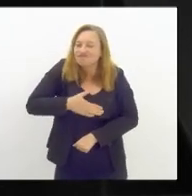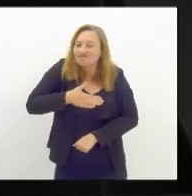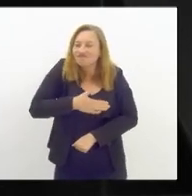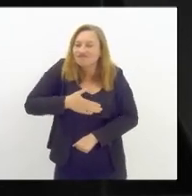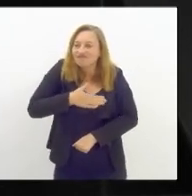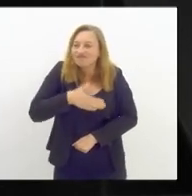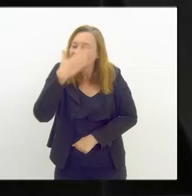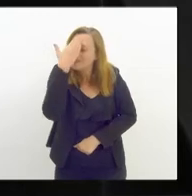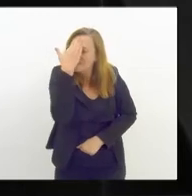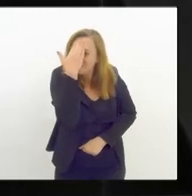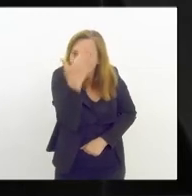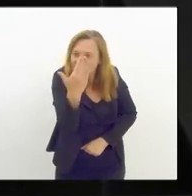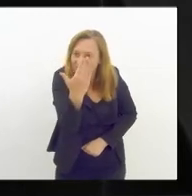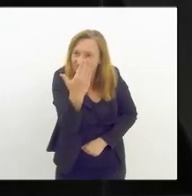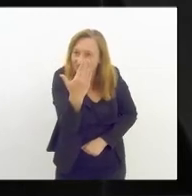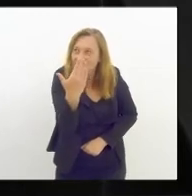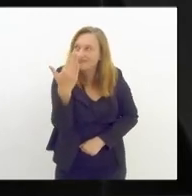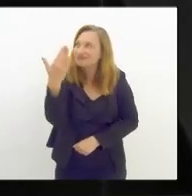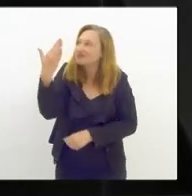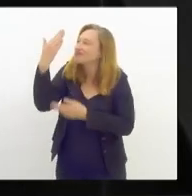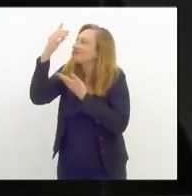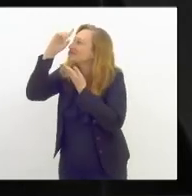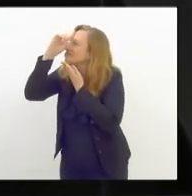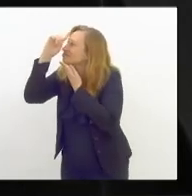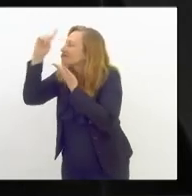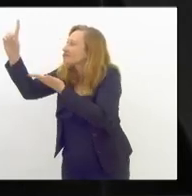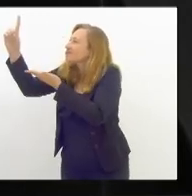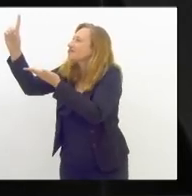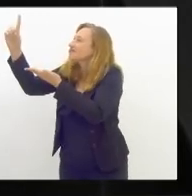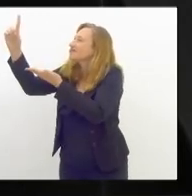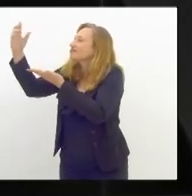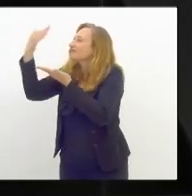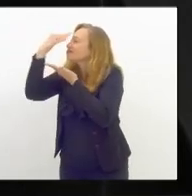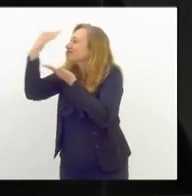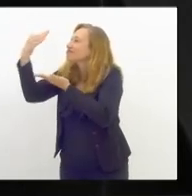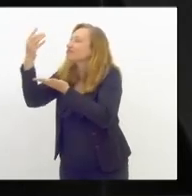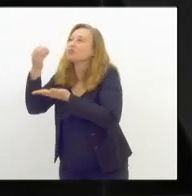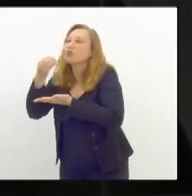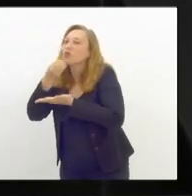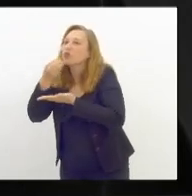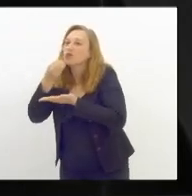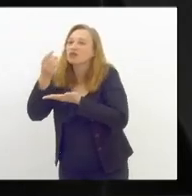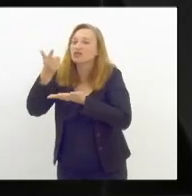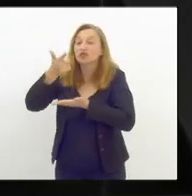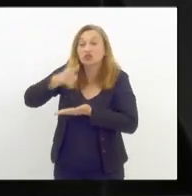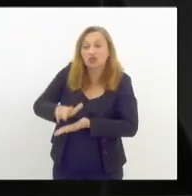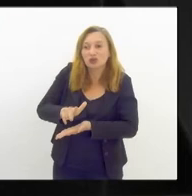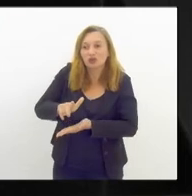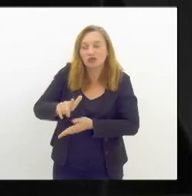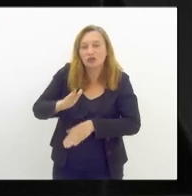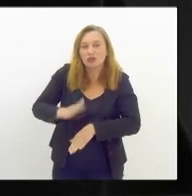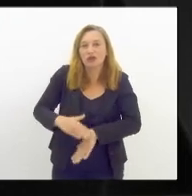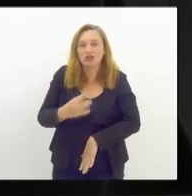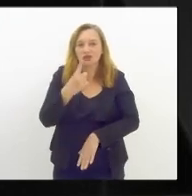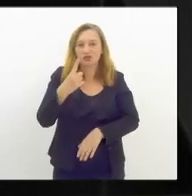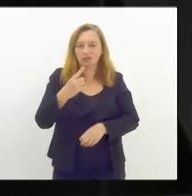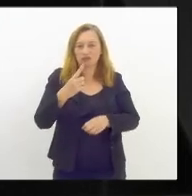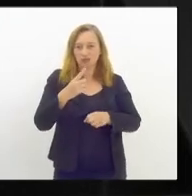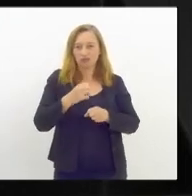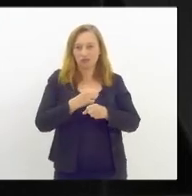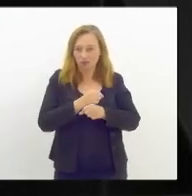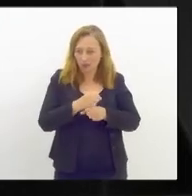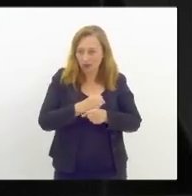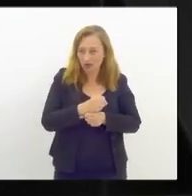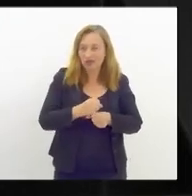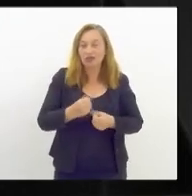agradecer a Deus por ter me dado a oportunidade de concorrer mais um pleito porque